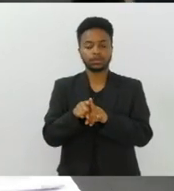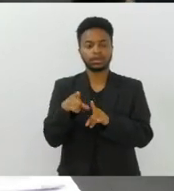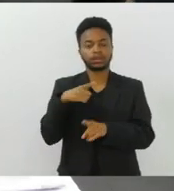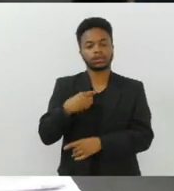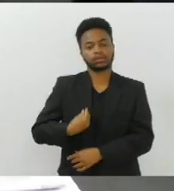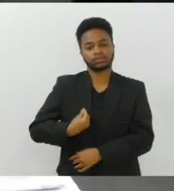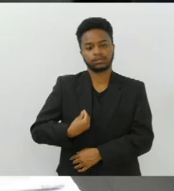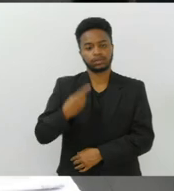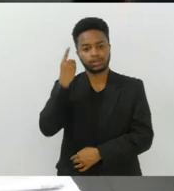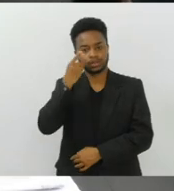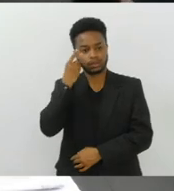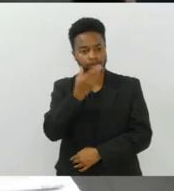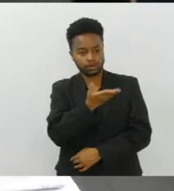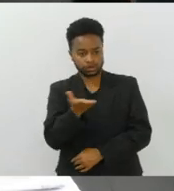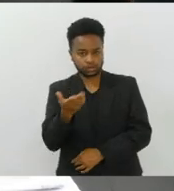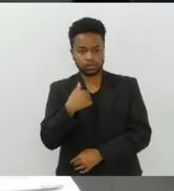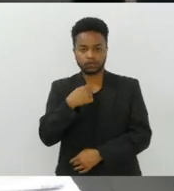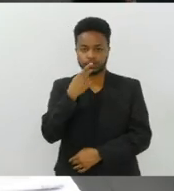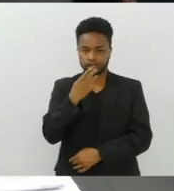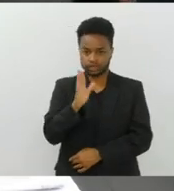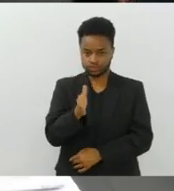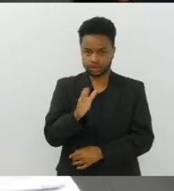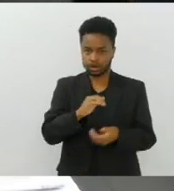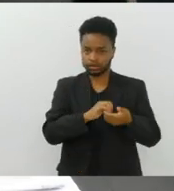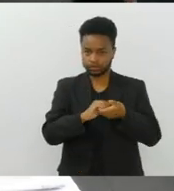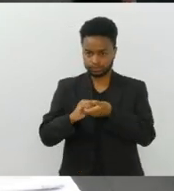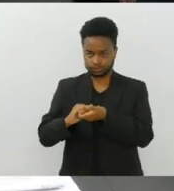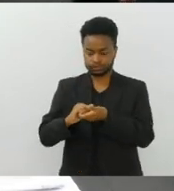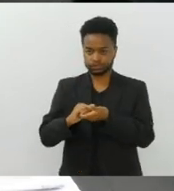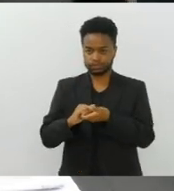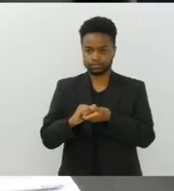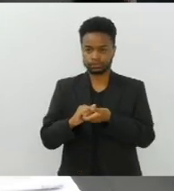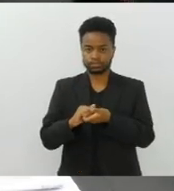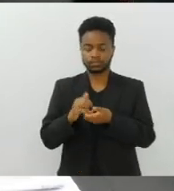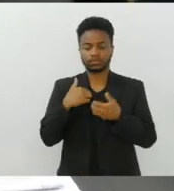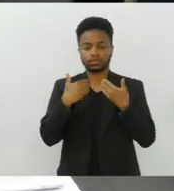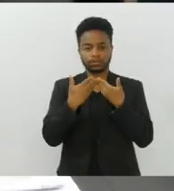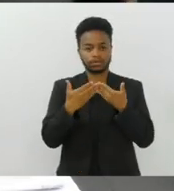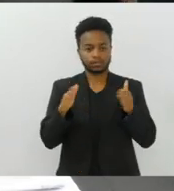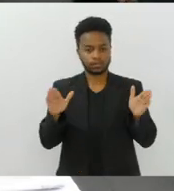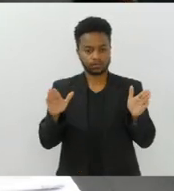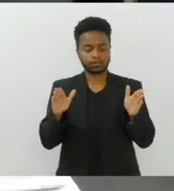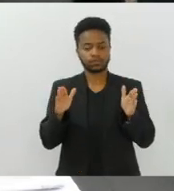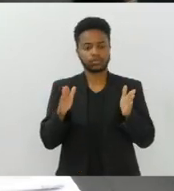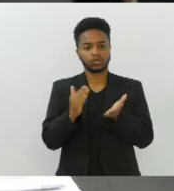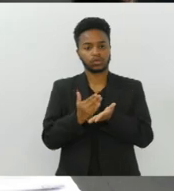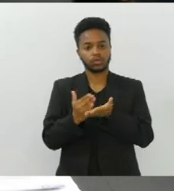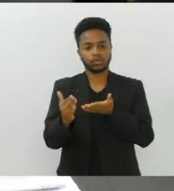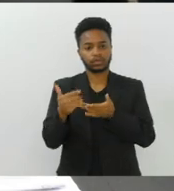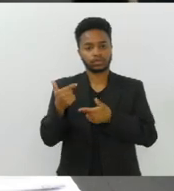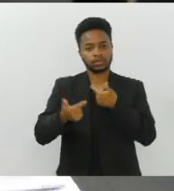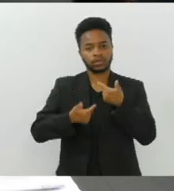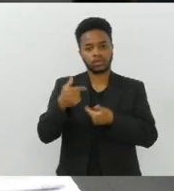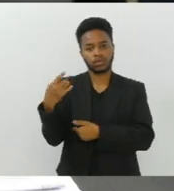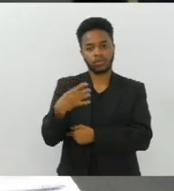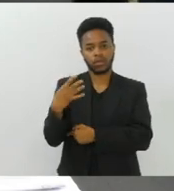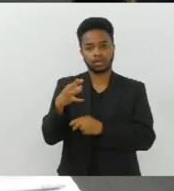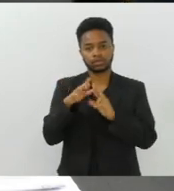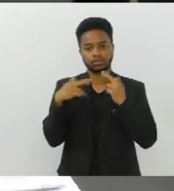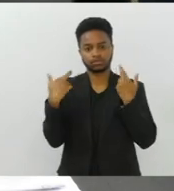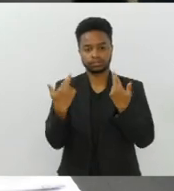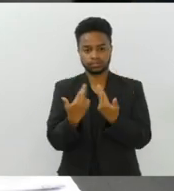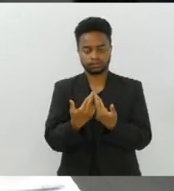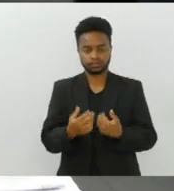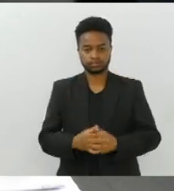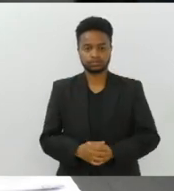dos senhores deputados, que acabei de saudar, dou aberto os trabalhos da quarta reunião ordinária.